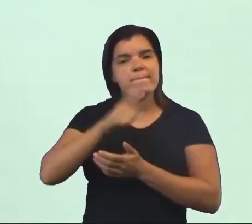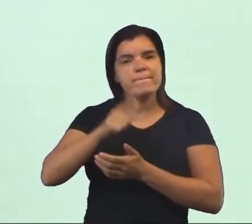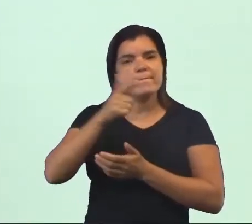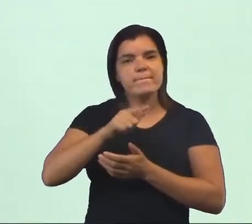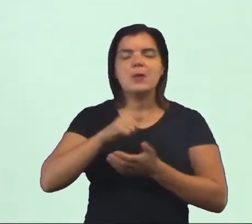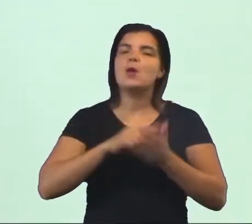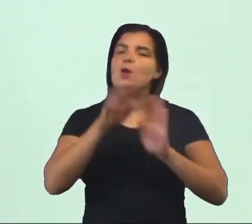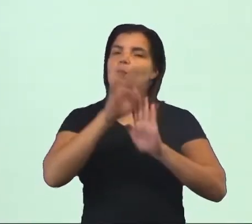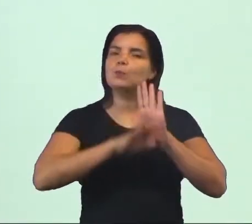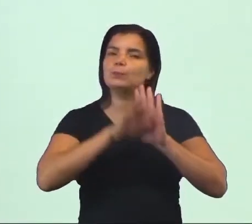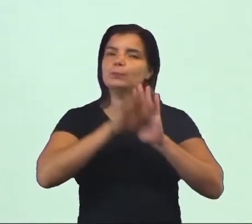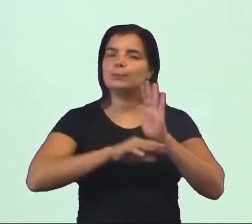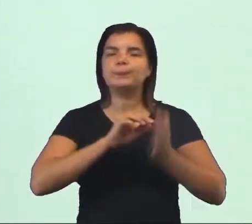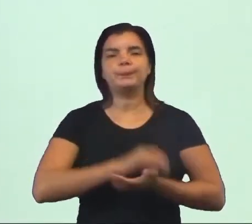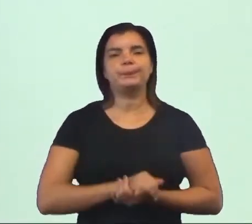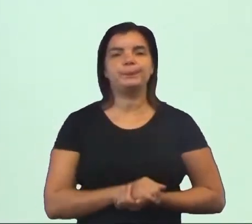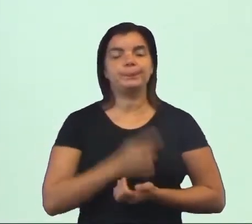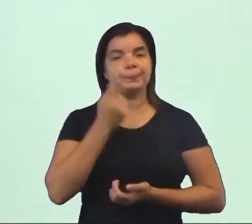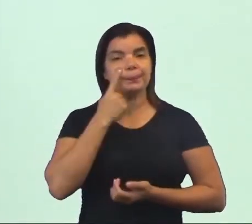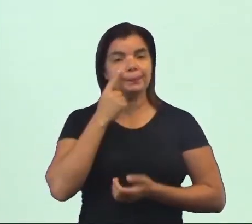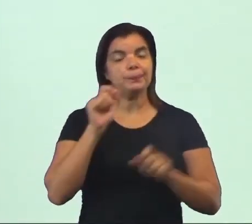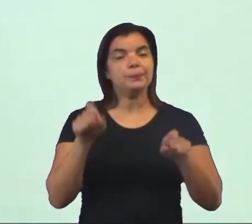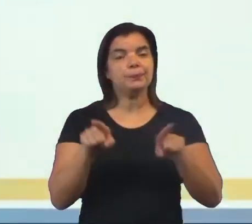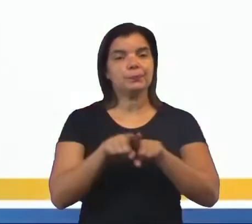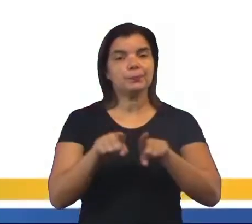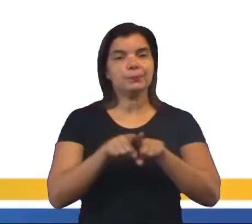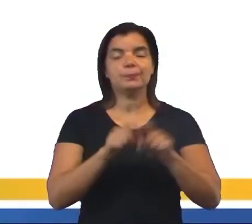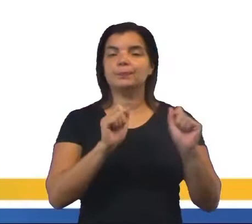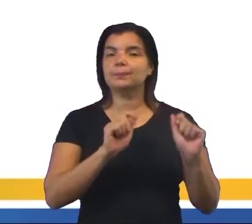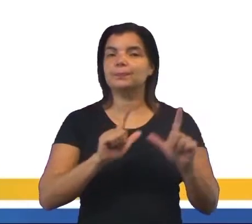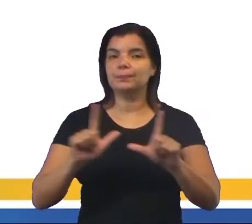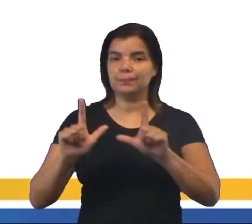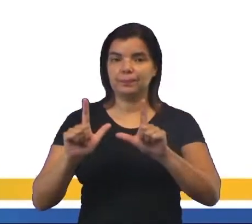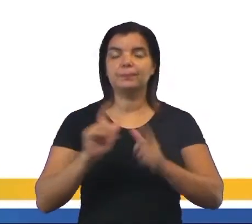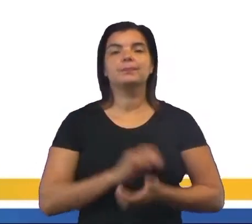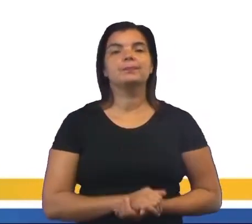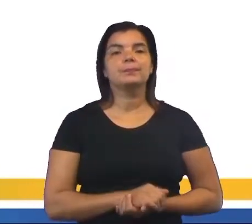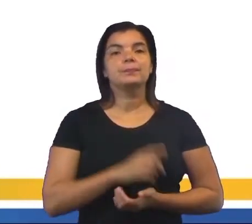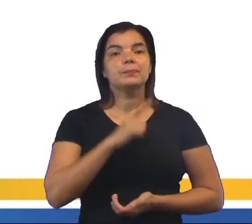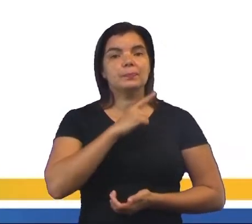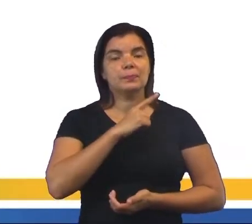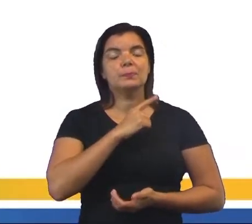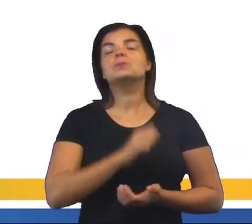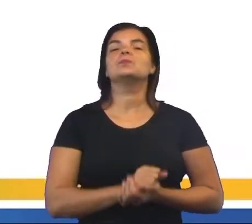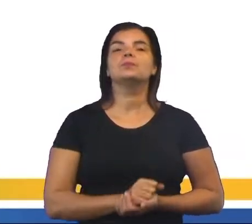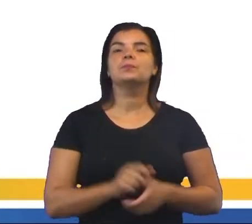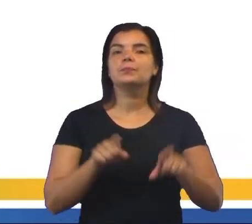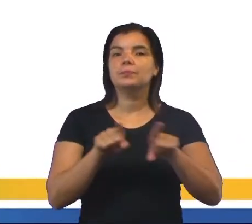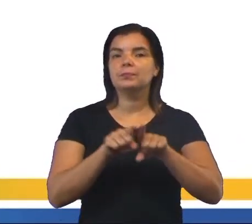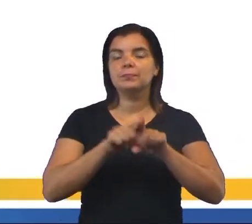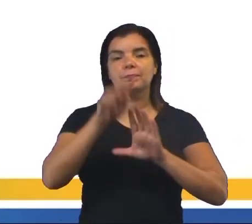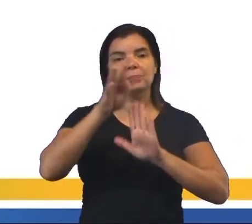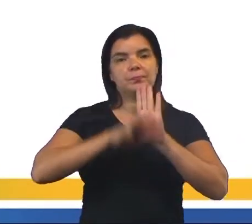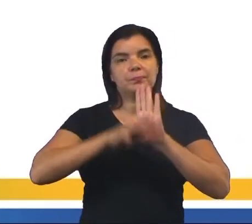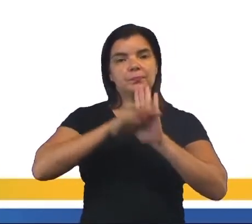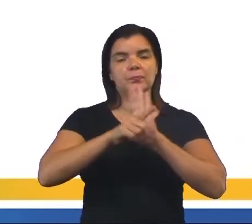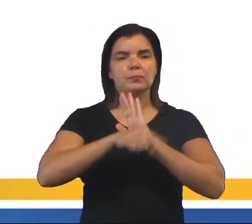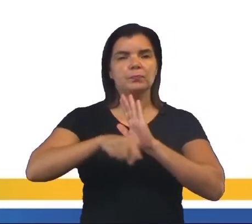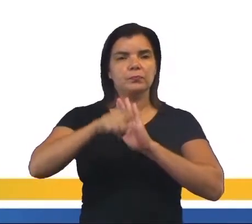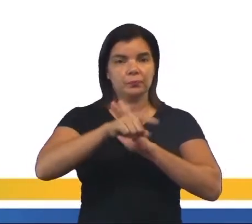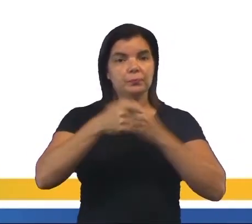lá? Acompanhe o slide junto comigo. Nós temos aí um roteiro para revisão de texto. Você